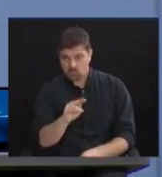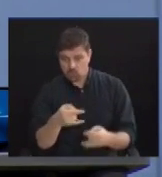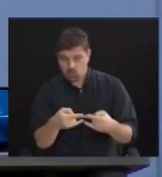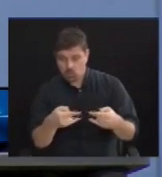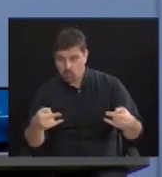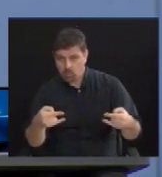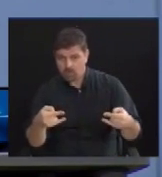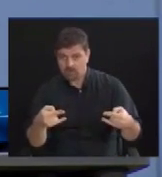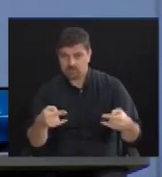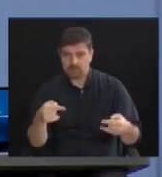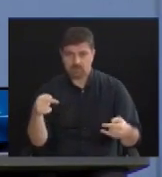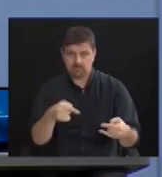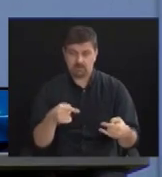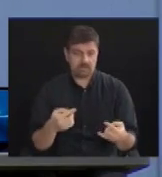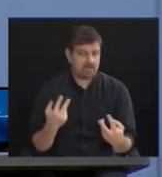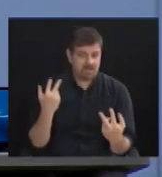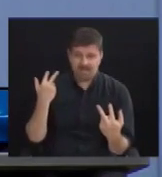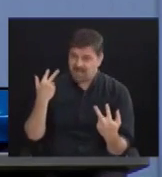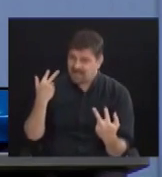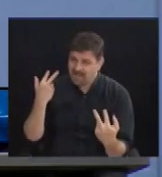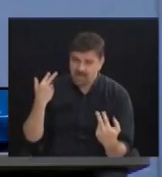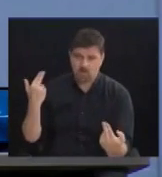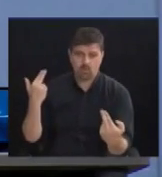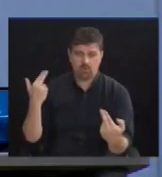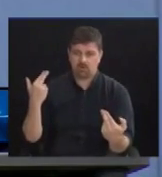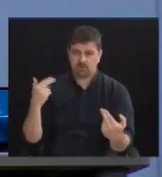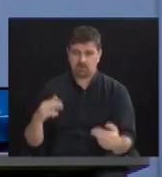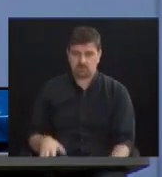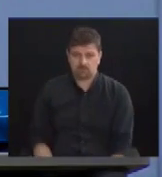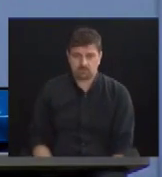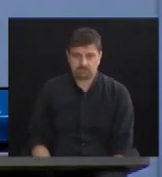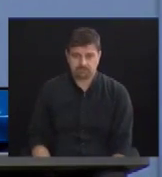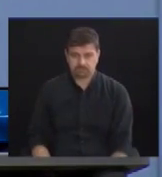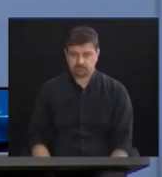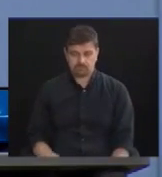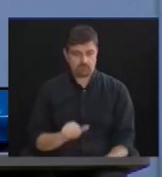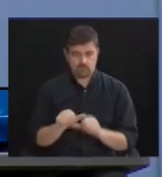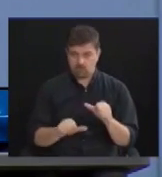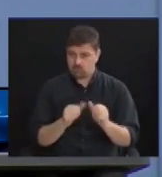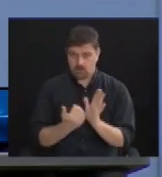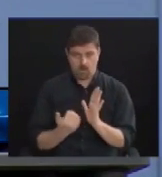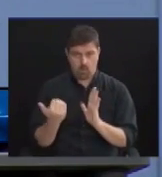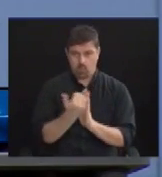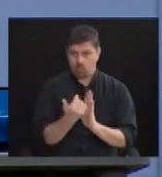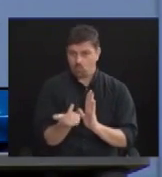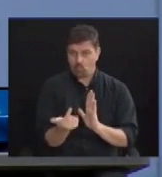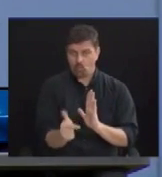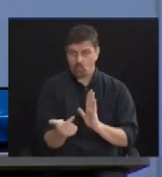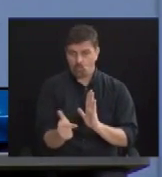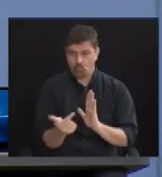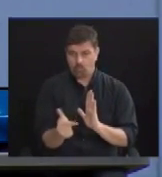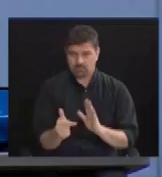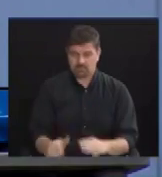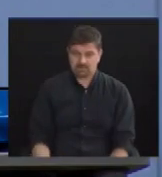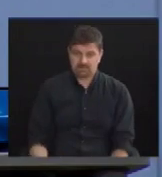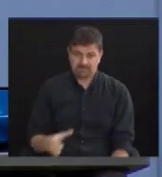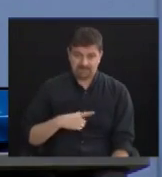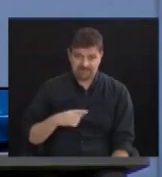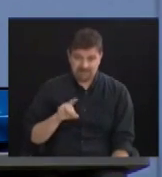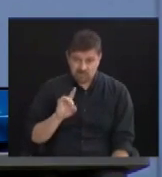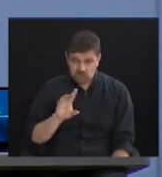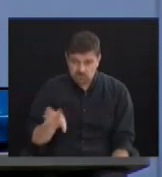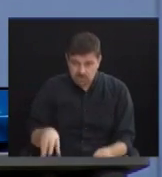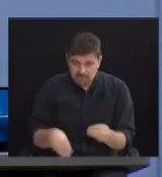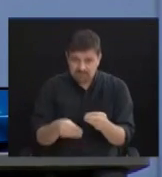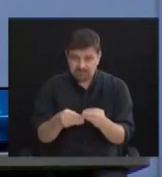terão serão lançados com a mesma quantidade de unidades fiscais do município ou seja só vaia sofrerá